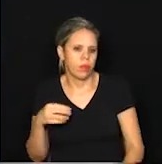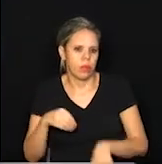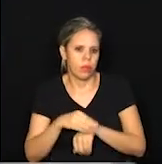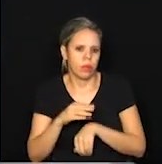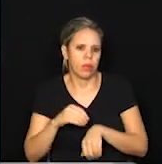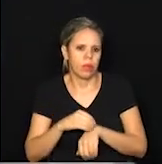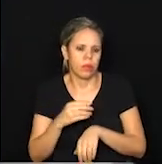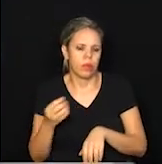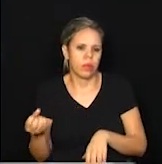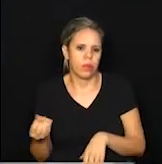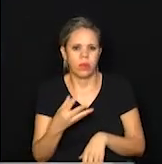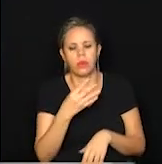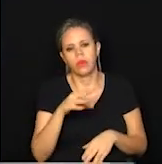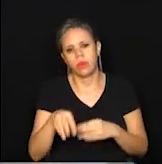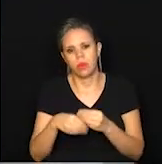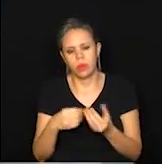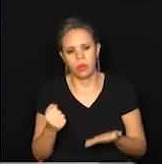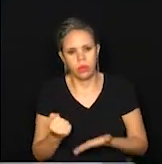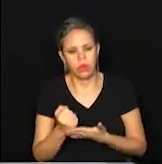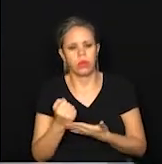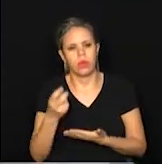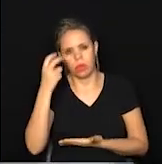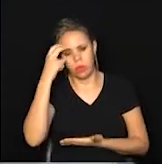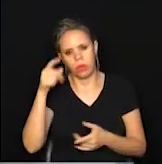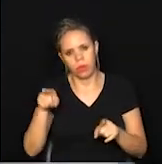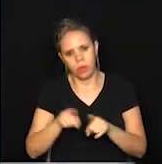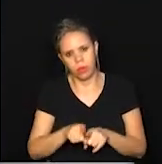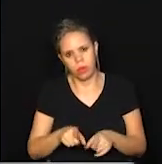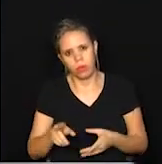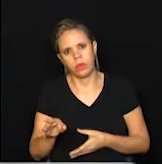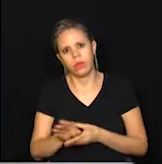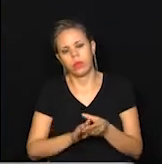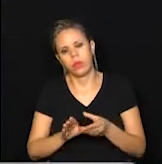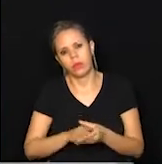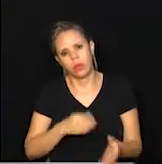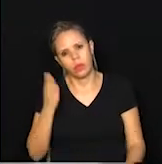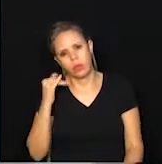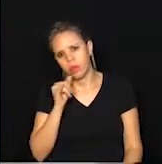energia nova para o Conselho de Cultura. Porque também estava um conselho assim, sabe?